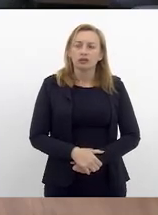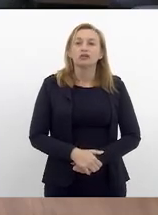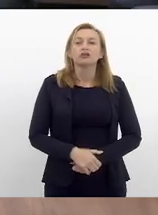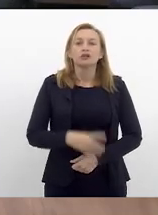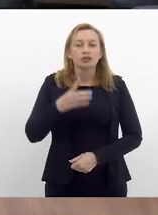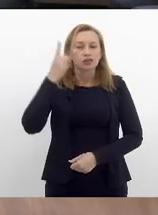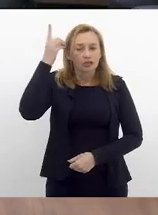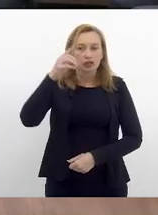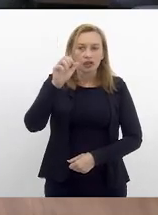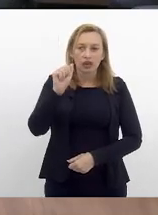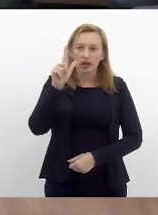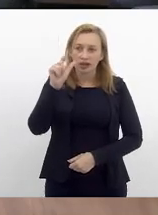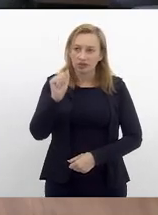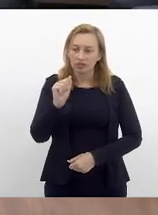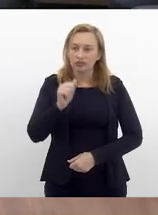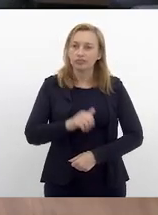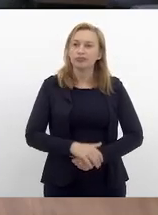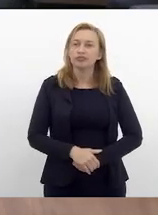Deputada Alana Passos.